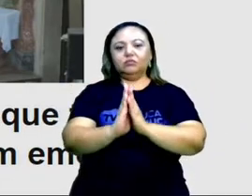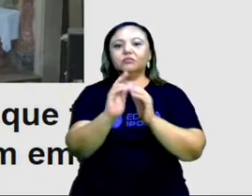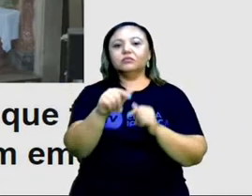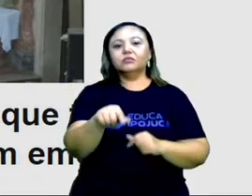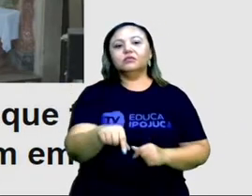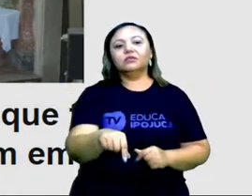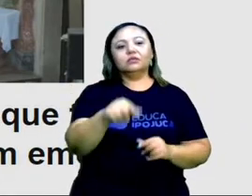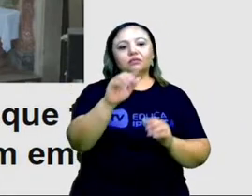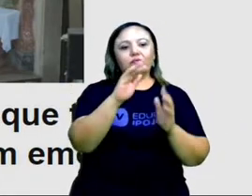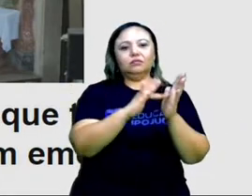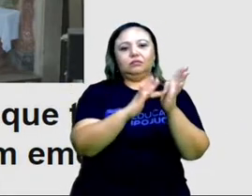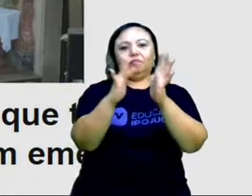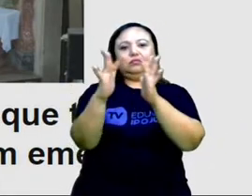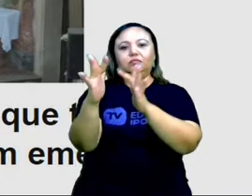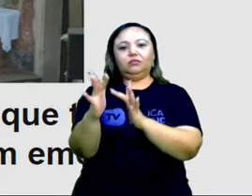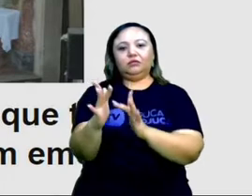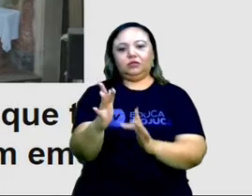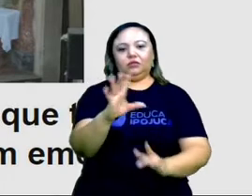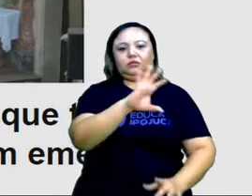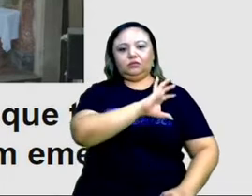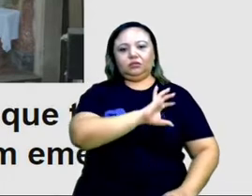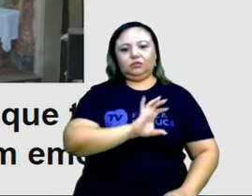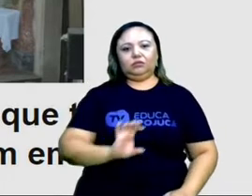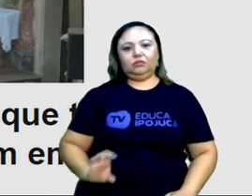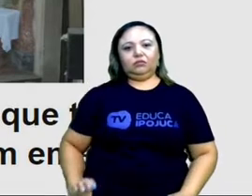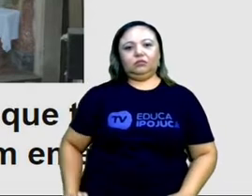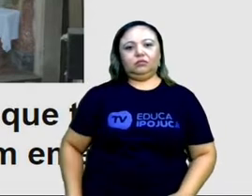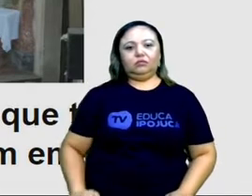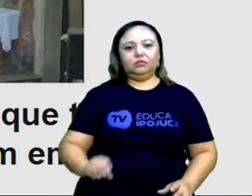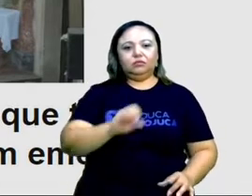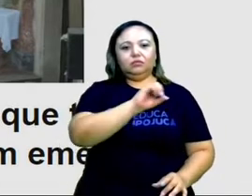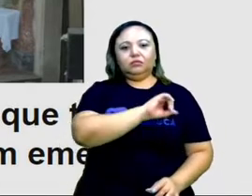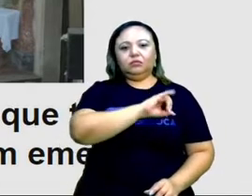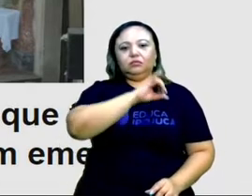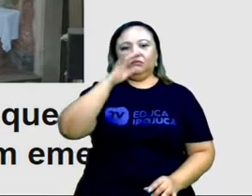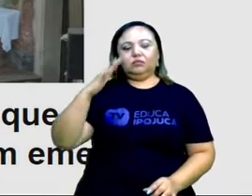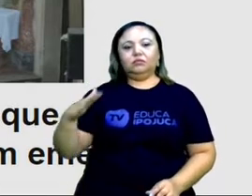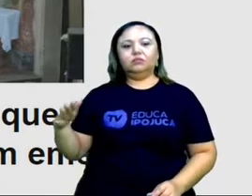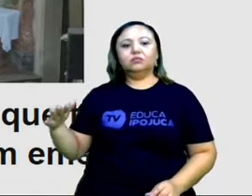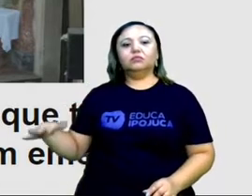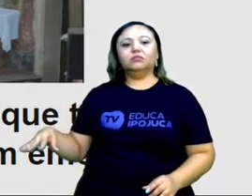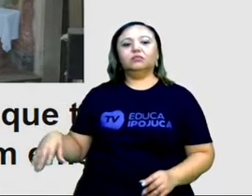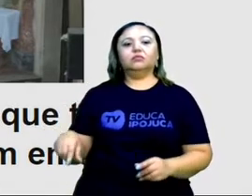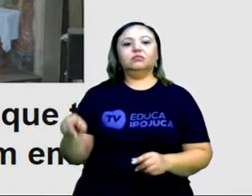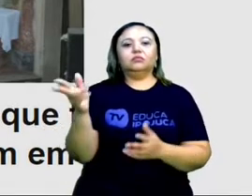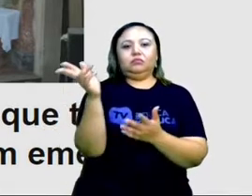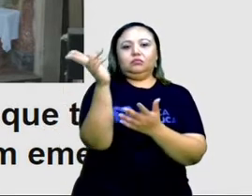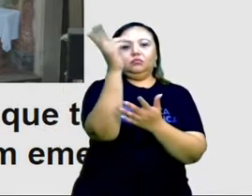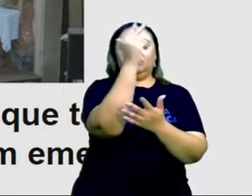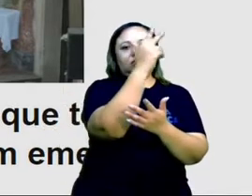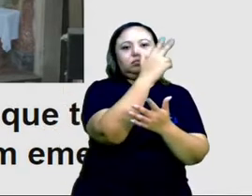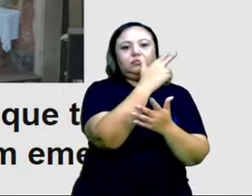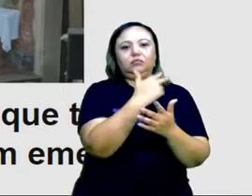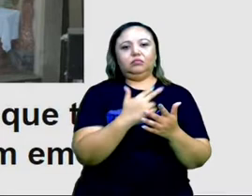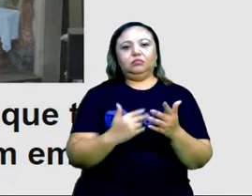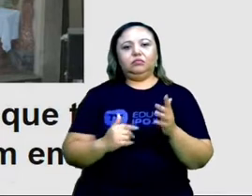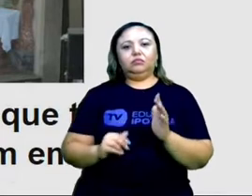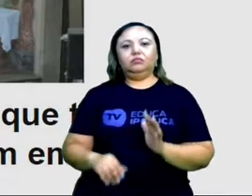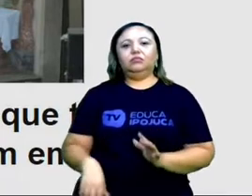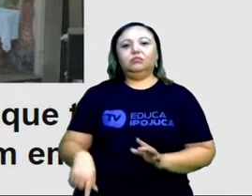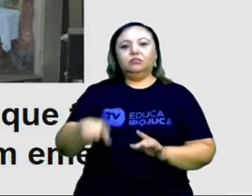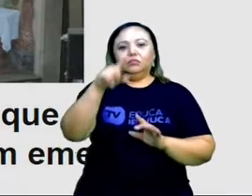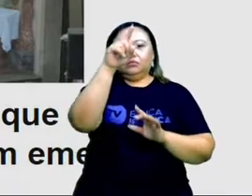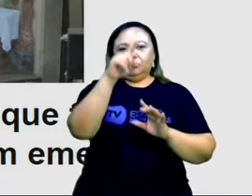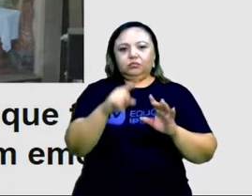Senhor Santo Cristo de Ipojuca, que tem a imagem com as mãos para cima e uma cruz